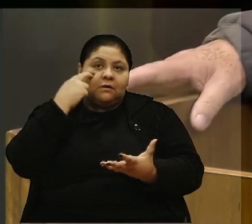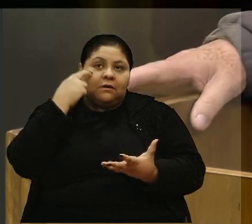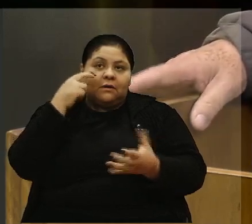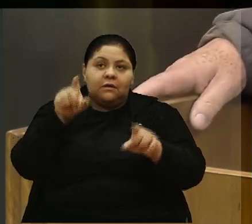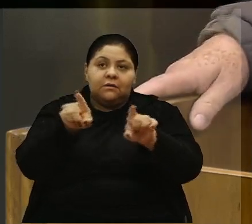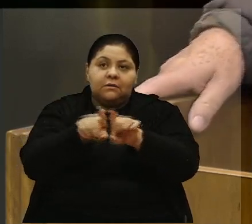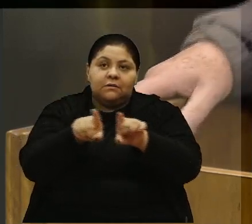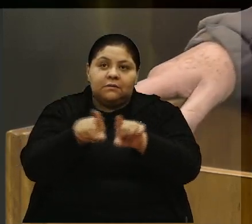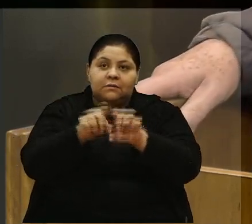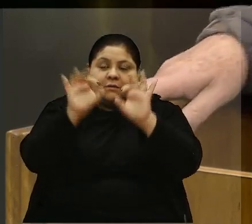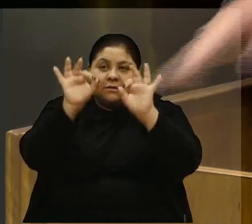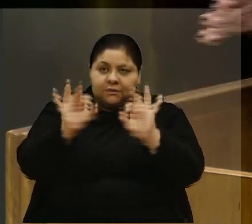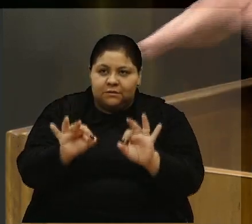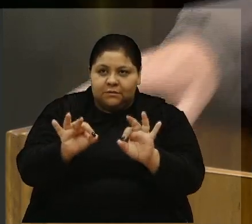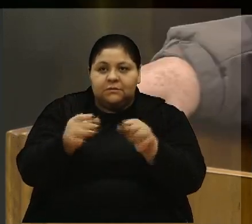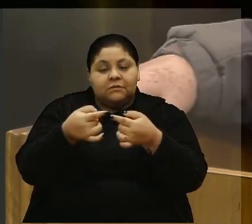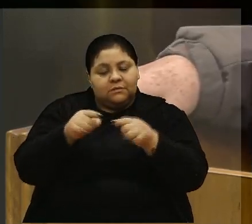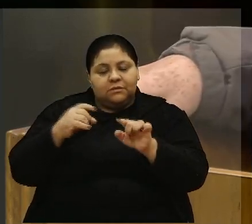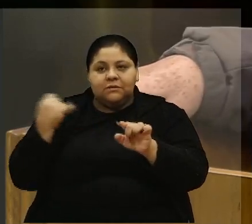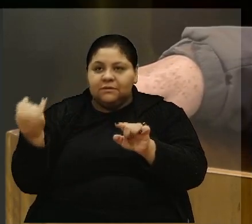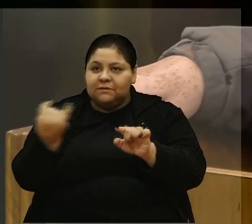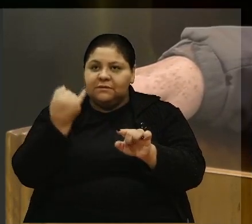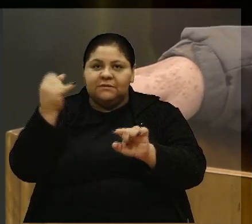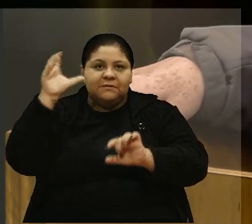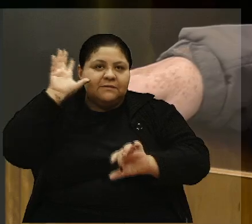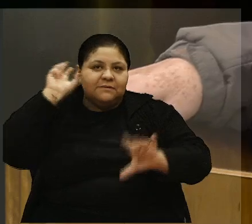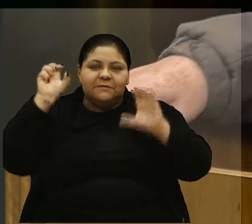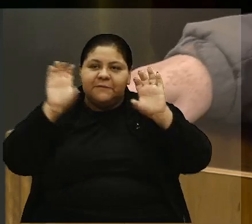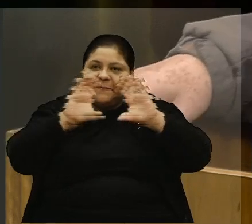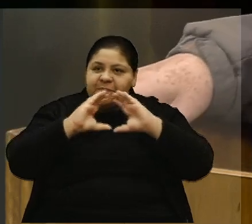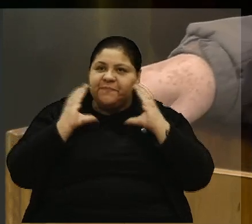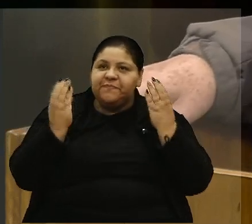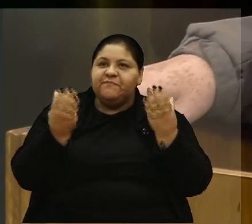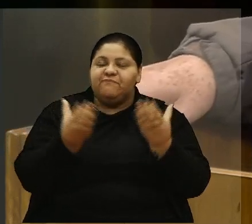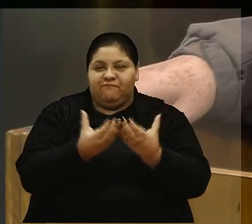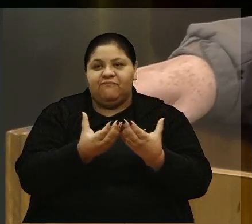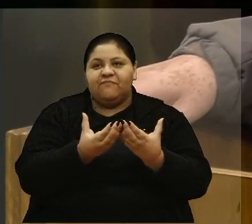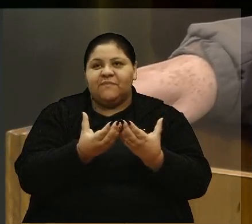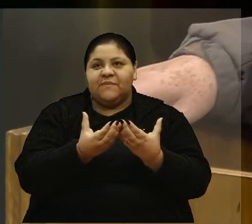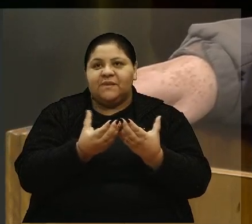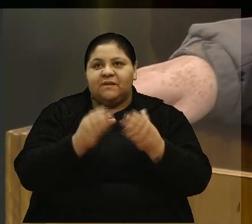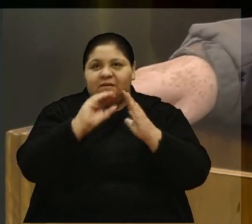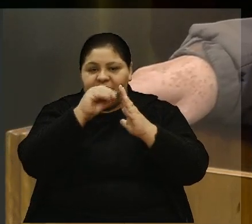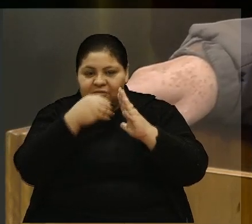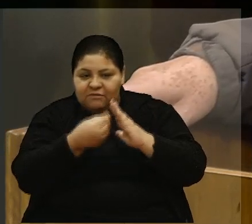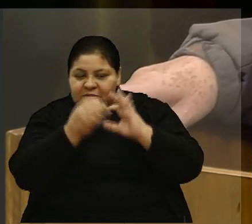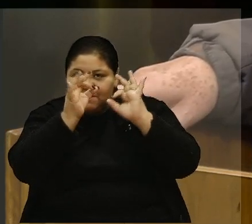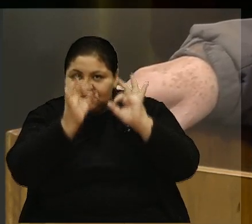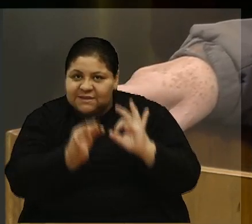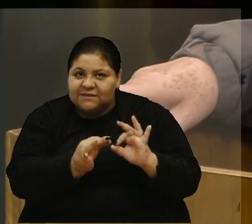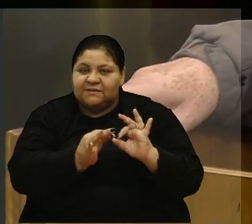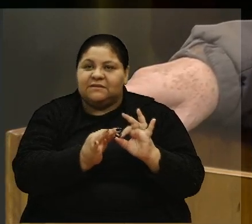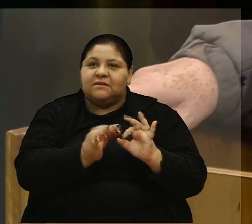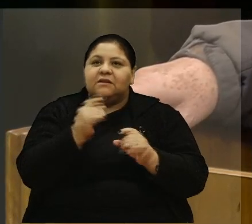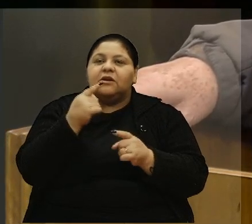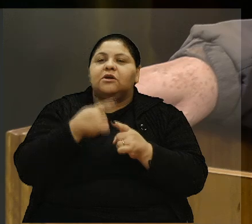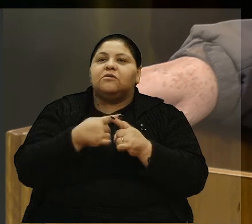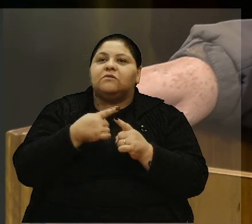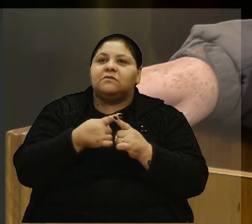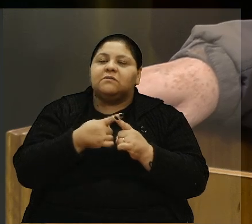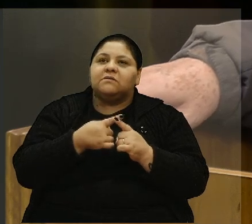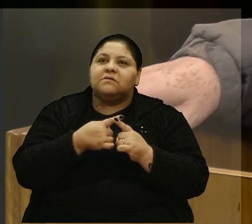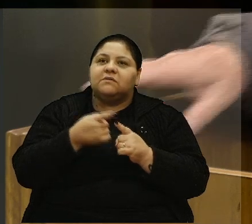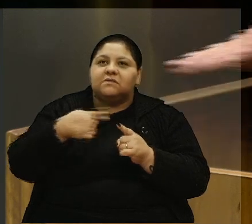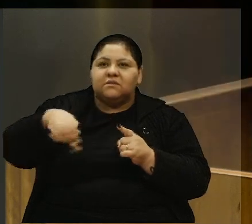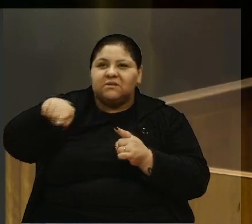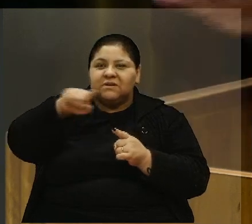conhecemos. Mas é importante ouvir a comunidade, então, nesse aspecto, o SAMAI está correto, porque